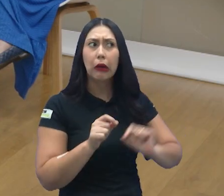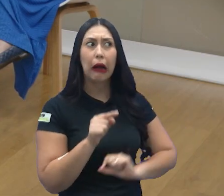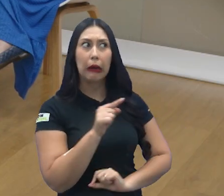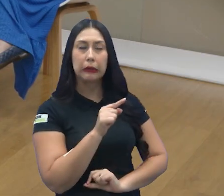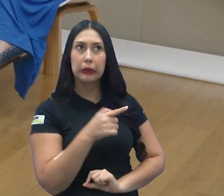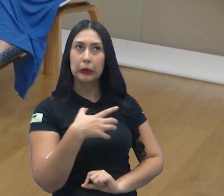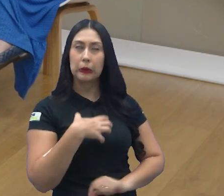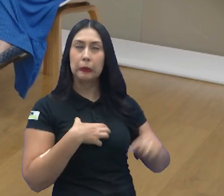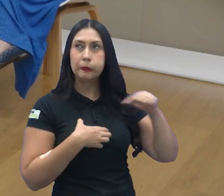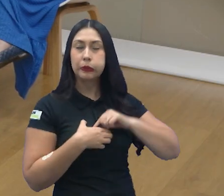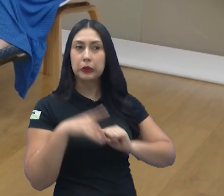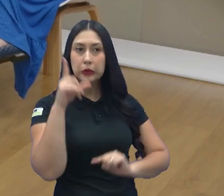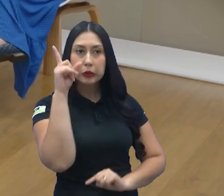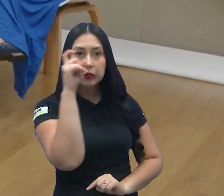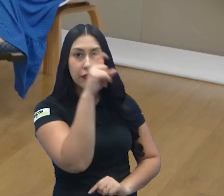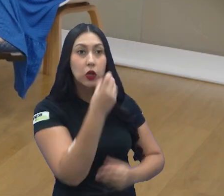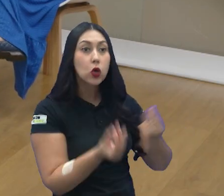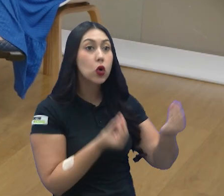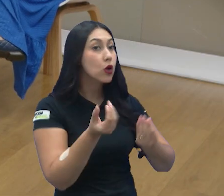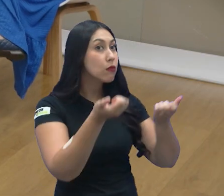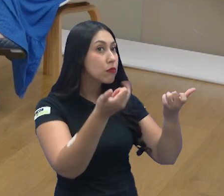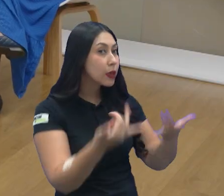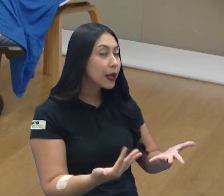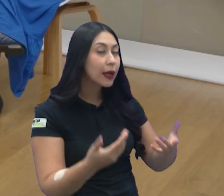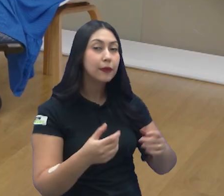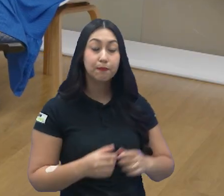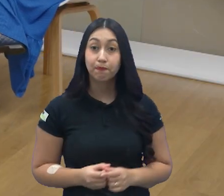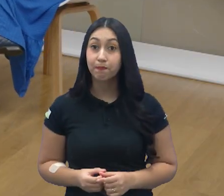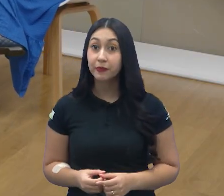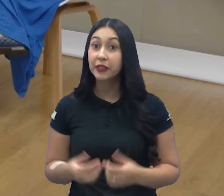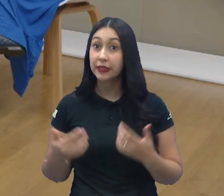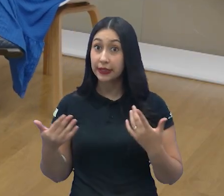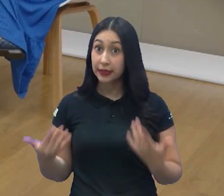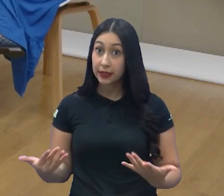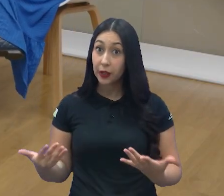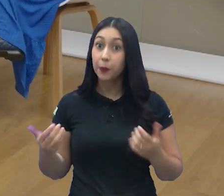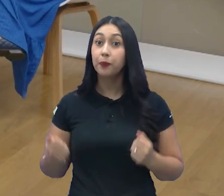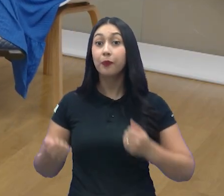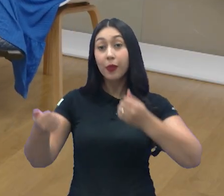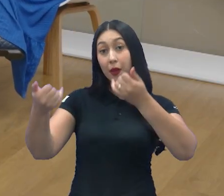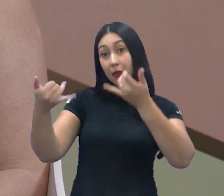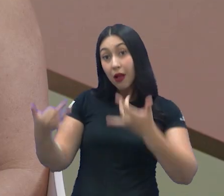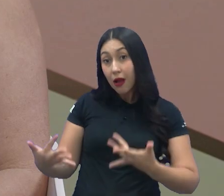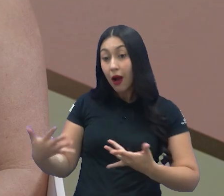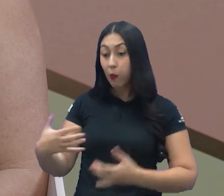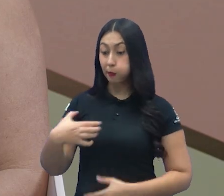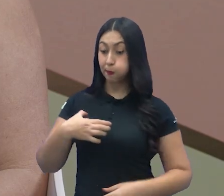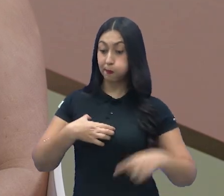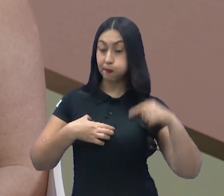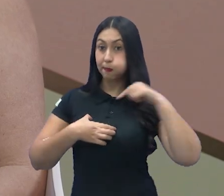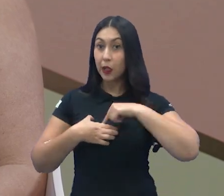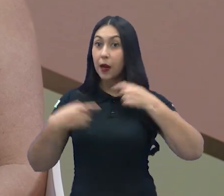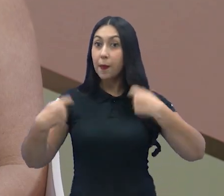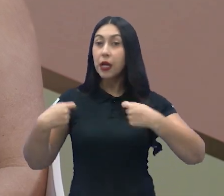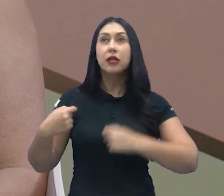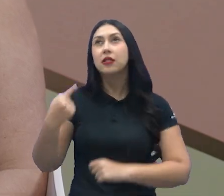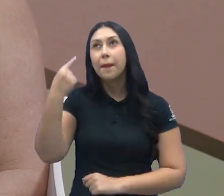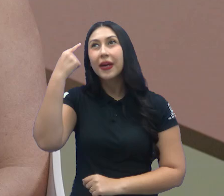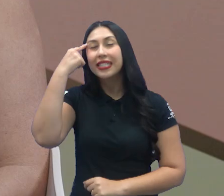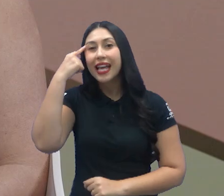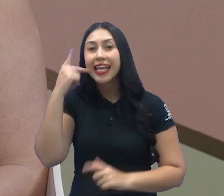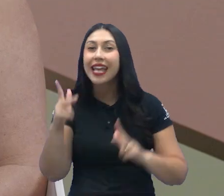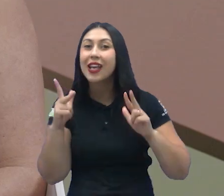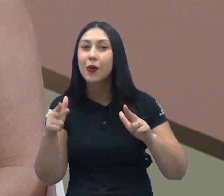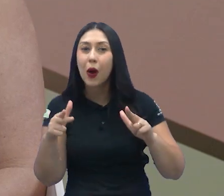Como explicar o temperamento? Bom, para falar sobre temperamentos, a gente precisa pensar em temperos,